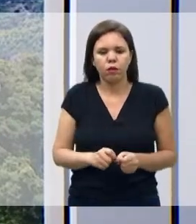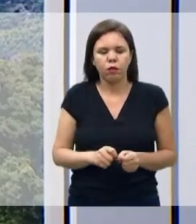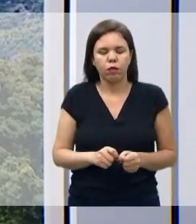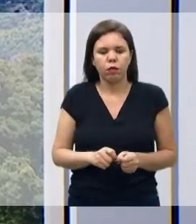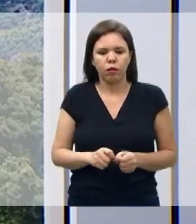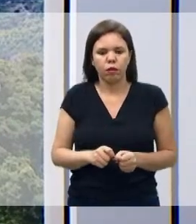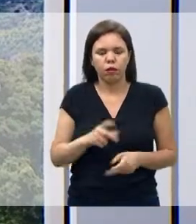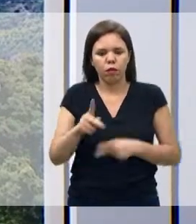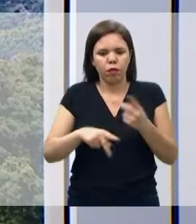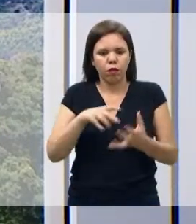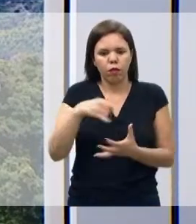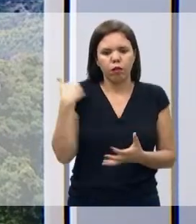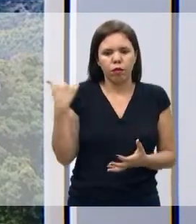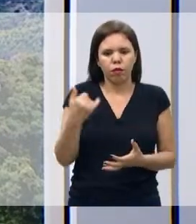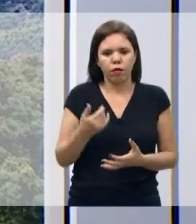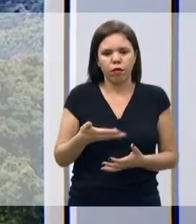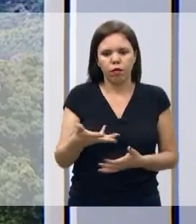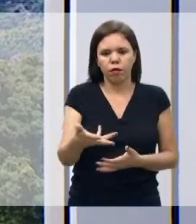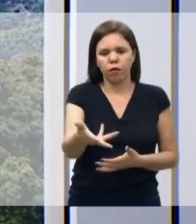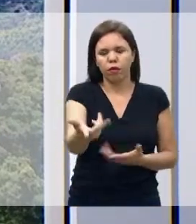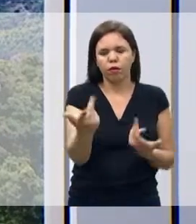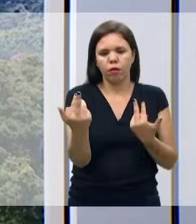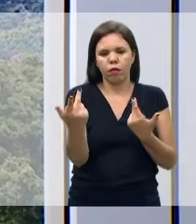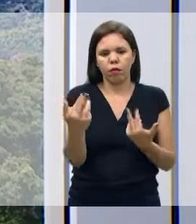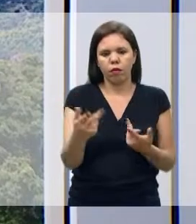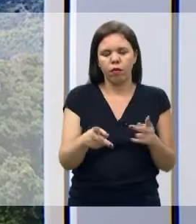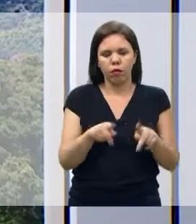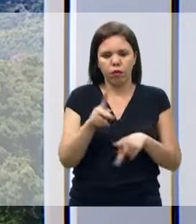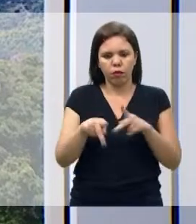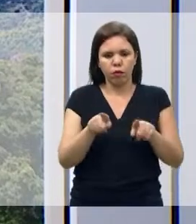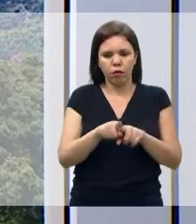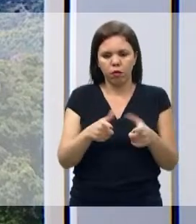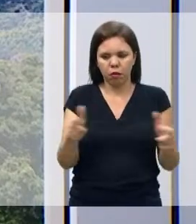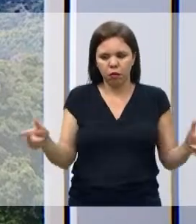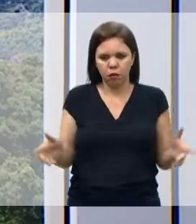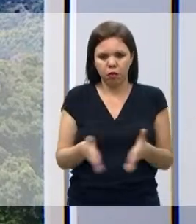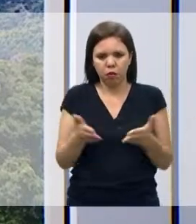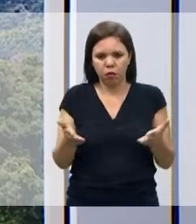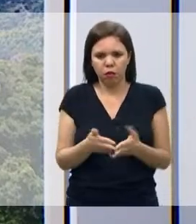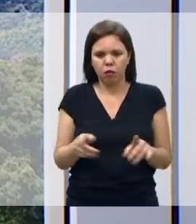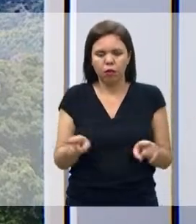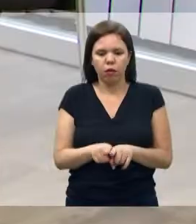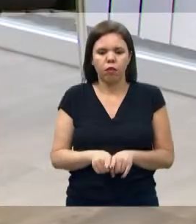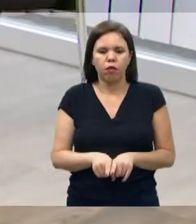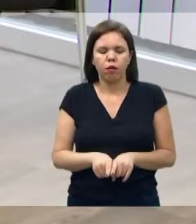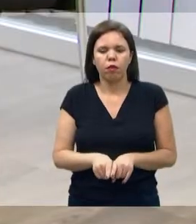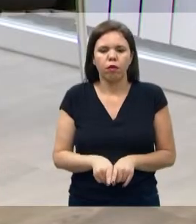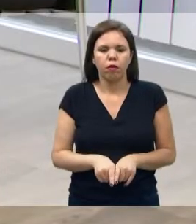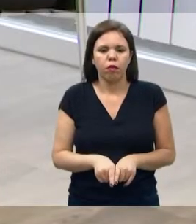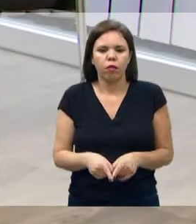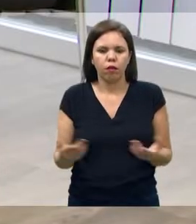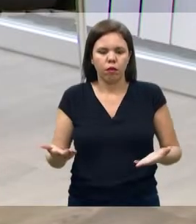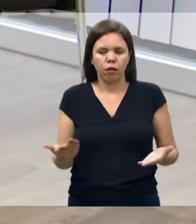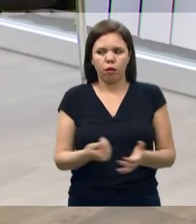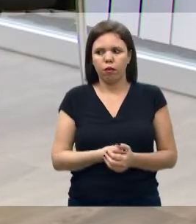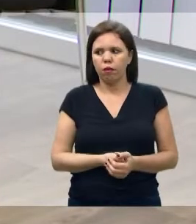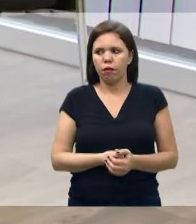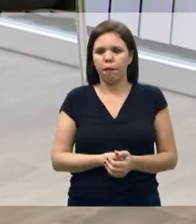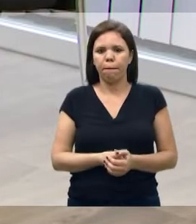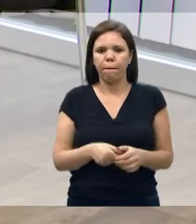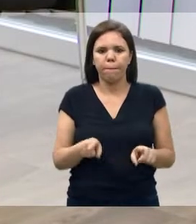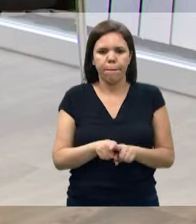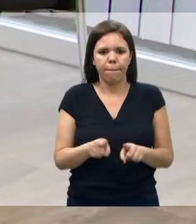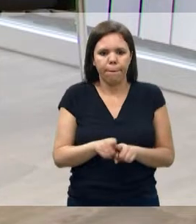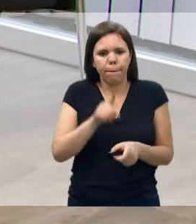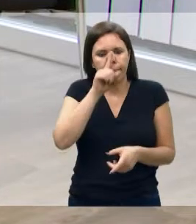o envelhecimento acelera, assim como o empobrecimento da população também, né? E diante agora da ameaça aí